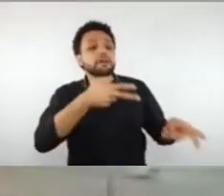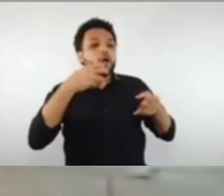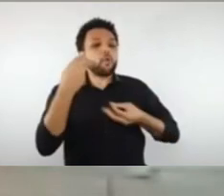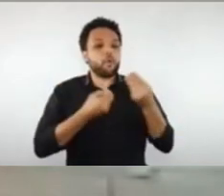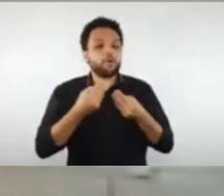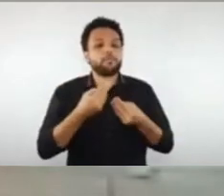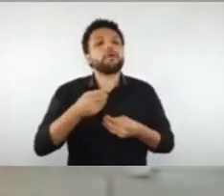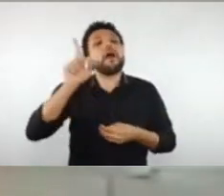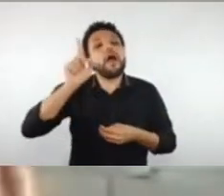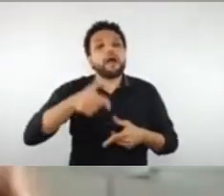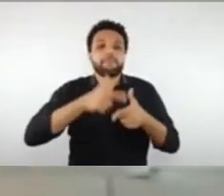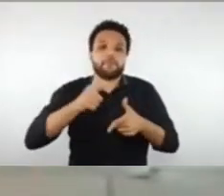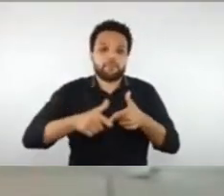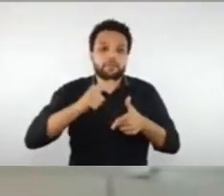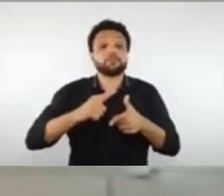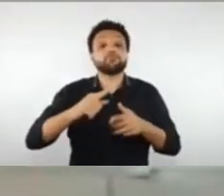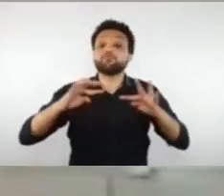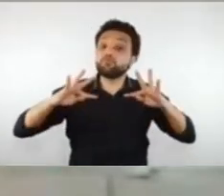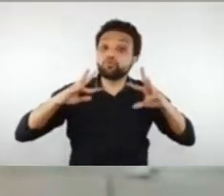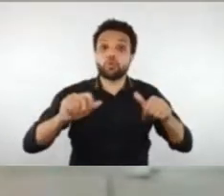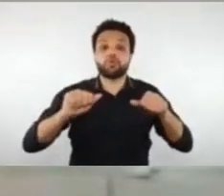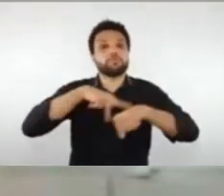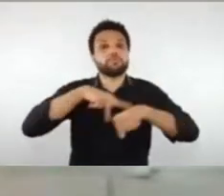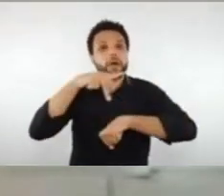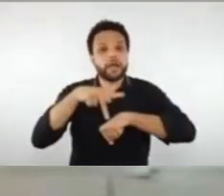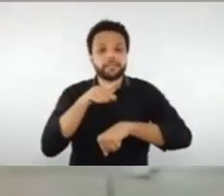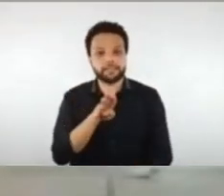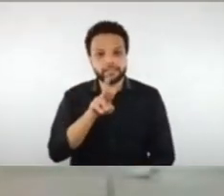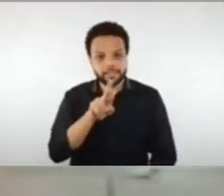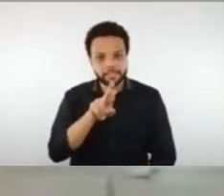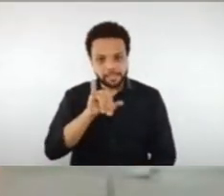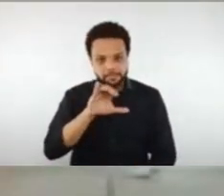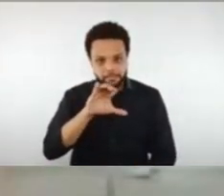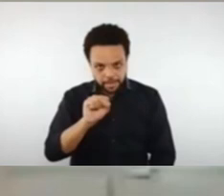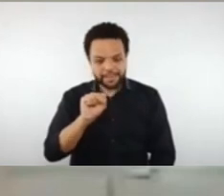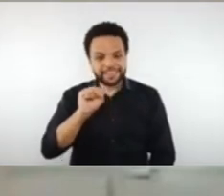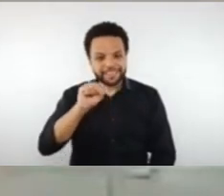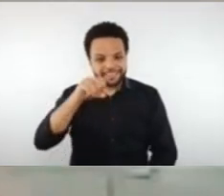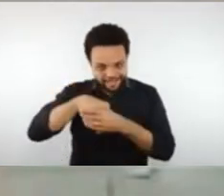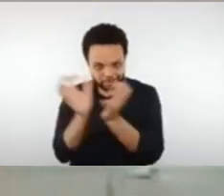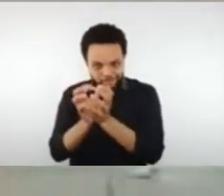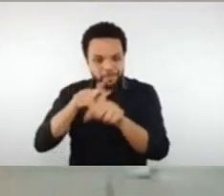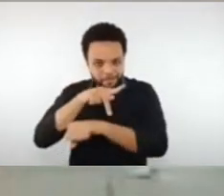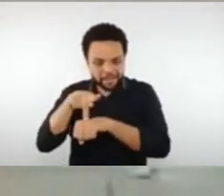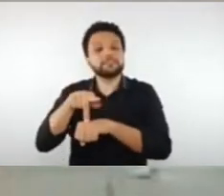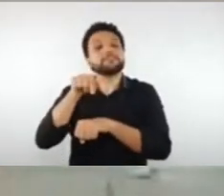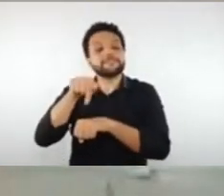com o qual todos os BRICS lidam e continuam lidando. Então, com isso em mente,